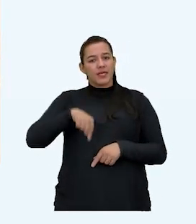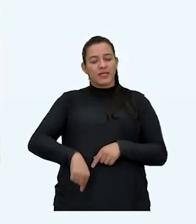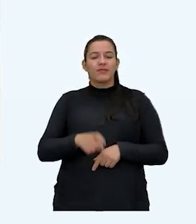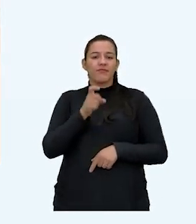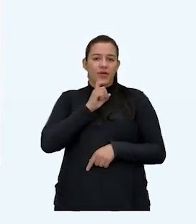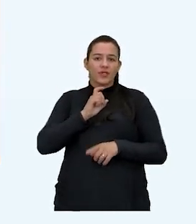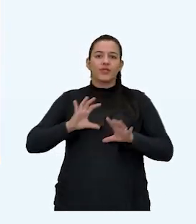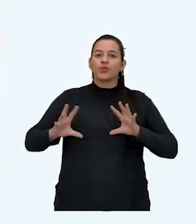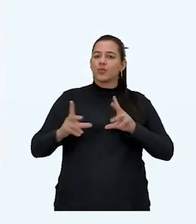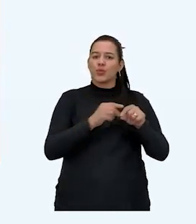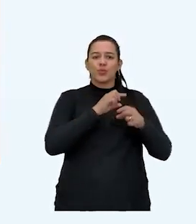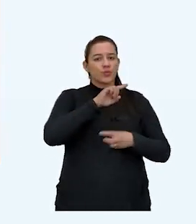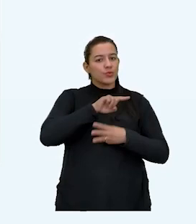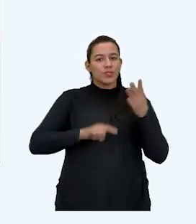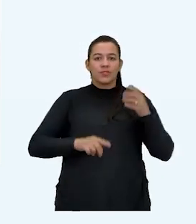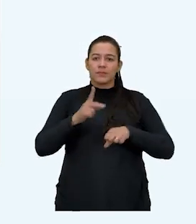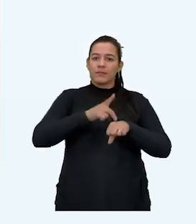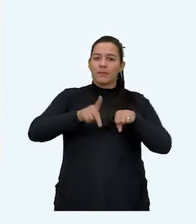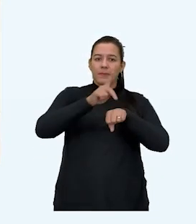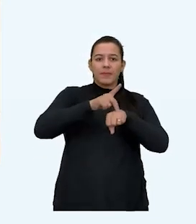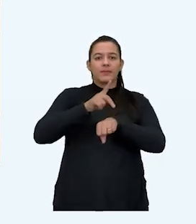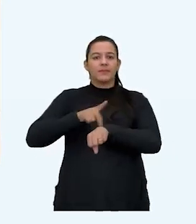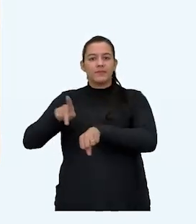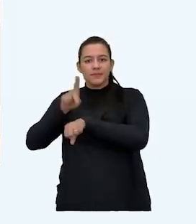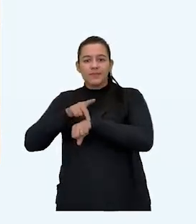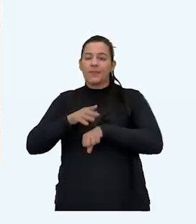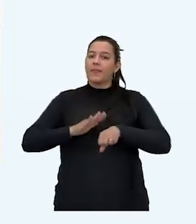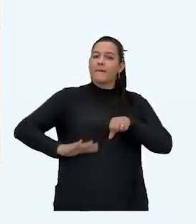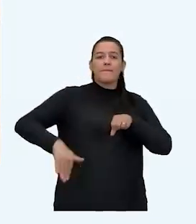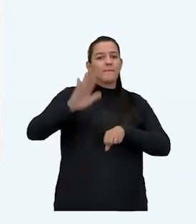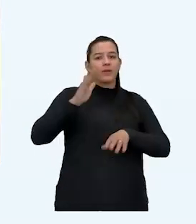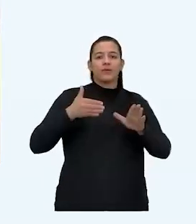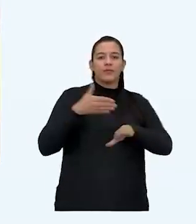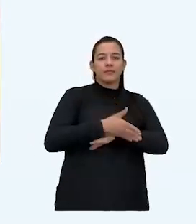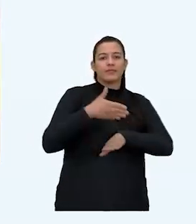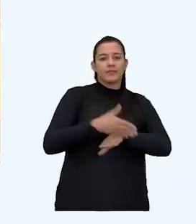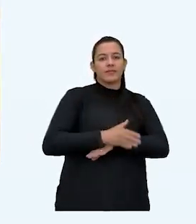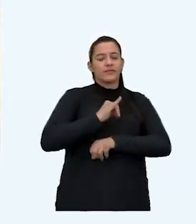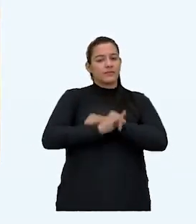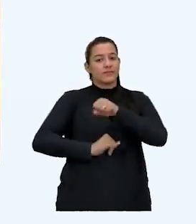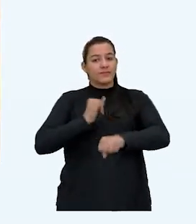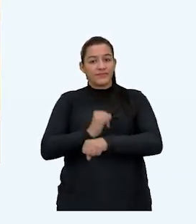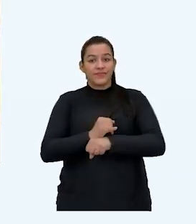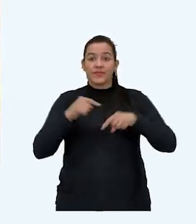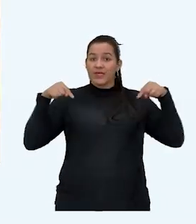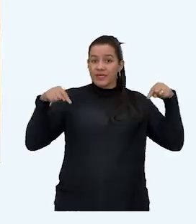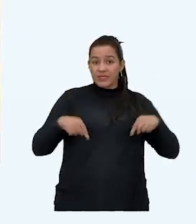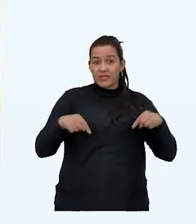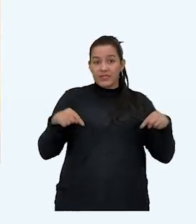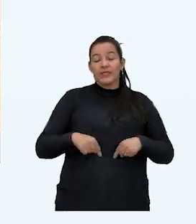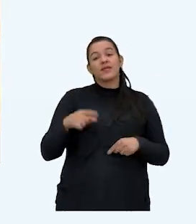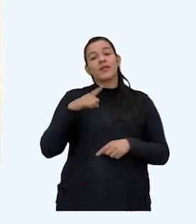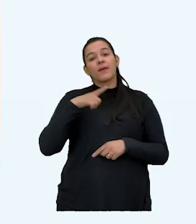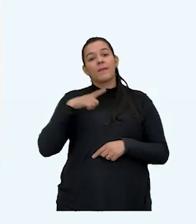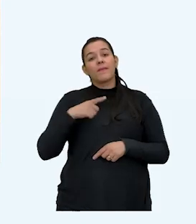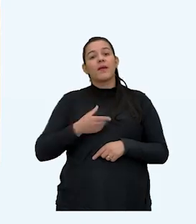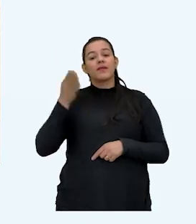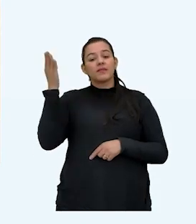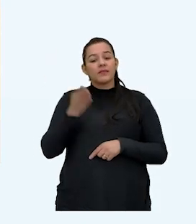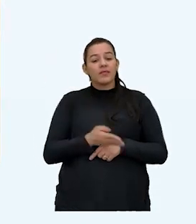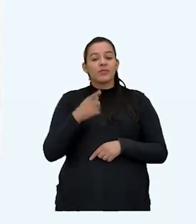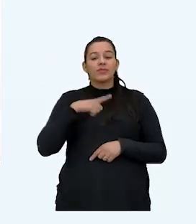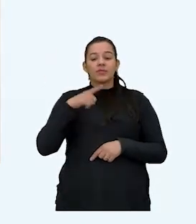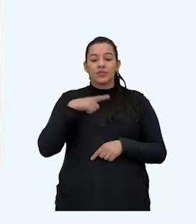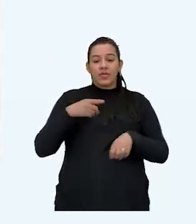é um dos 6 países africanos com maior acesso à internet. Aqui, Um terço dos moradores já